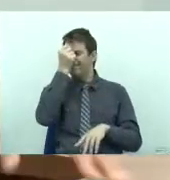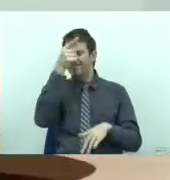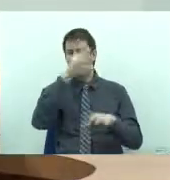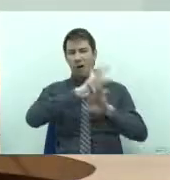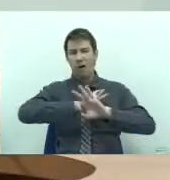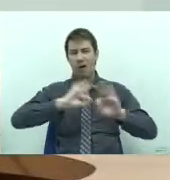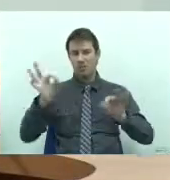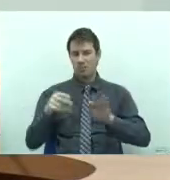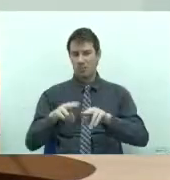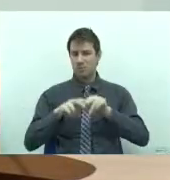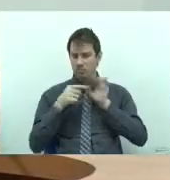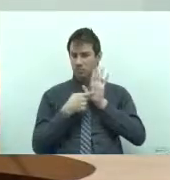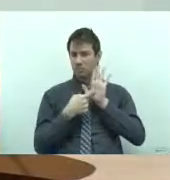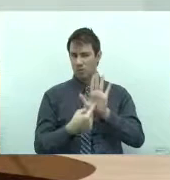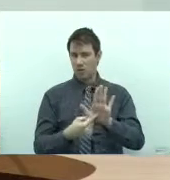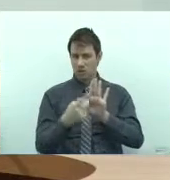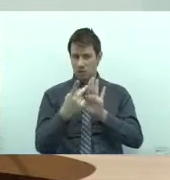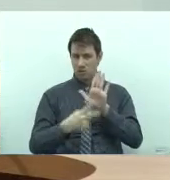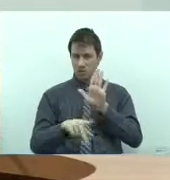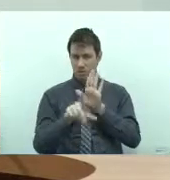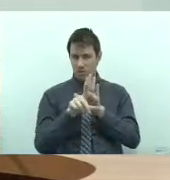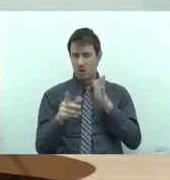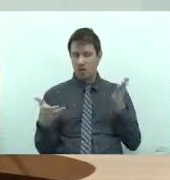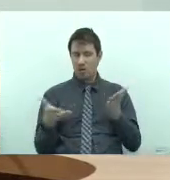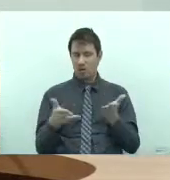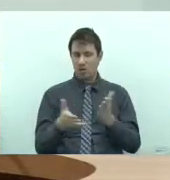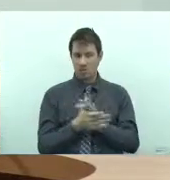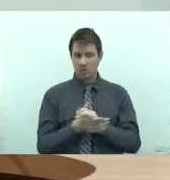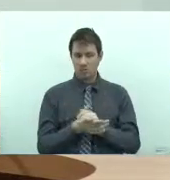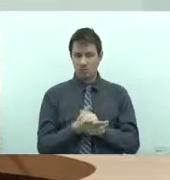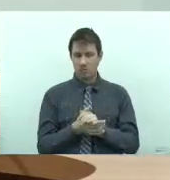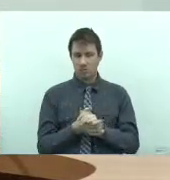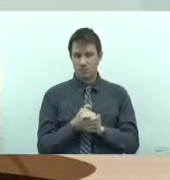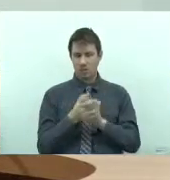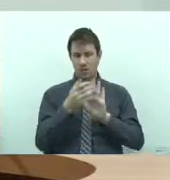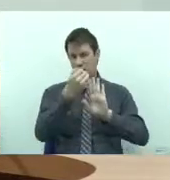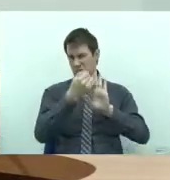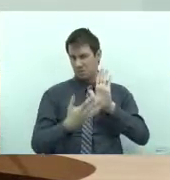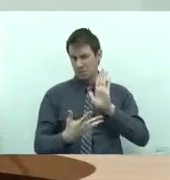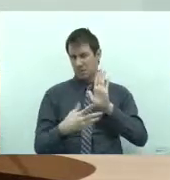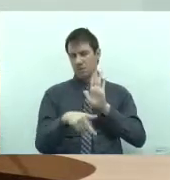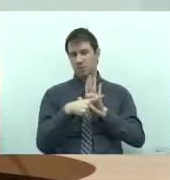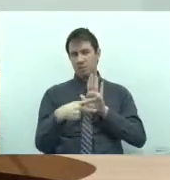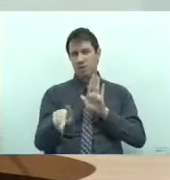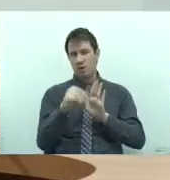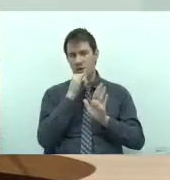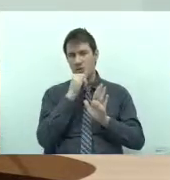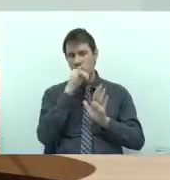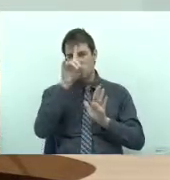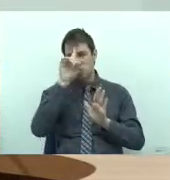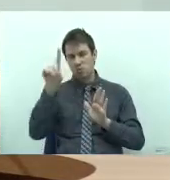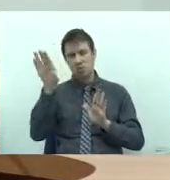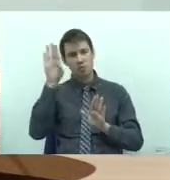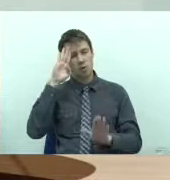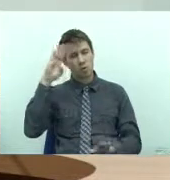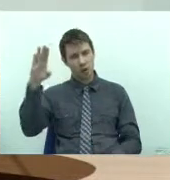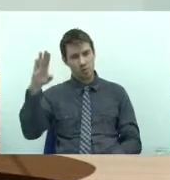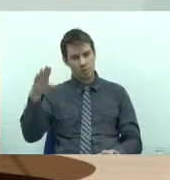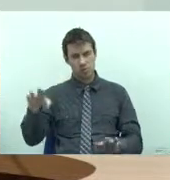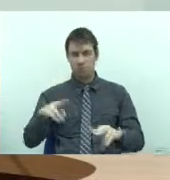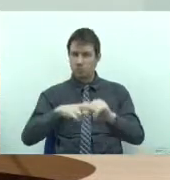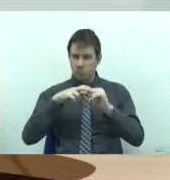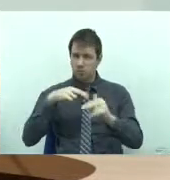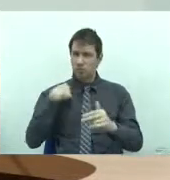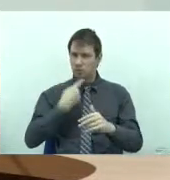casa um projeto de lei, entendeu? Falando sobre o Dia do Soldado, homenageando esta